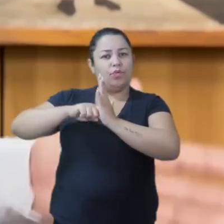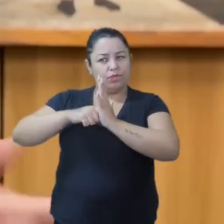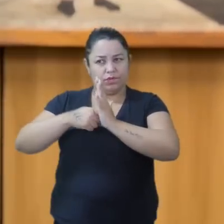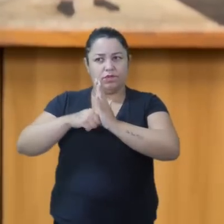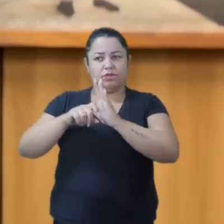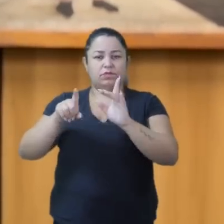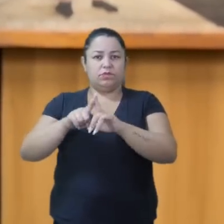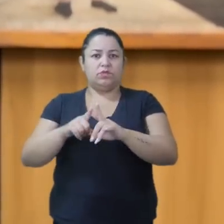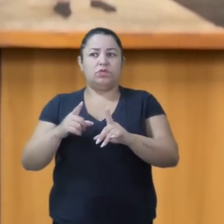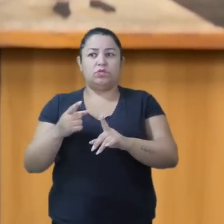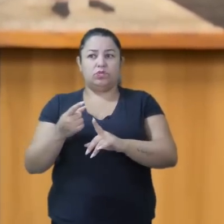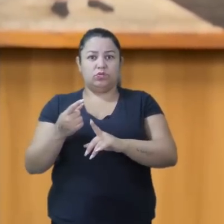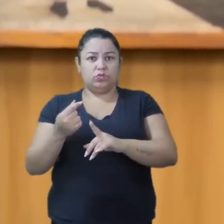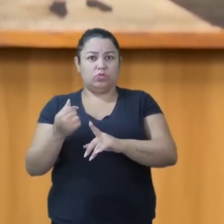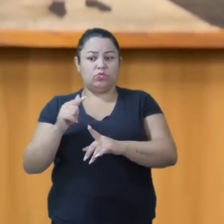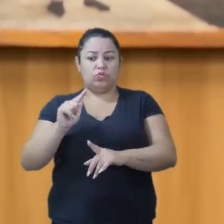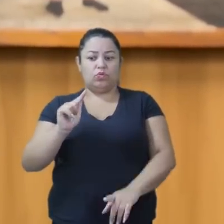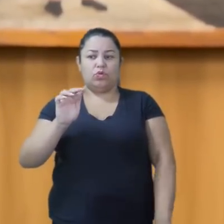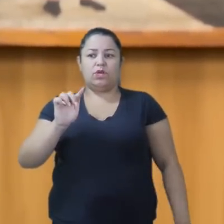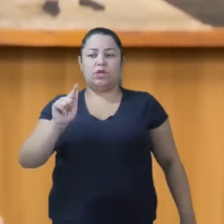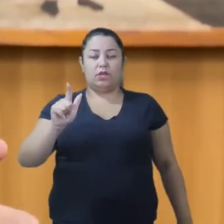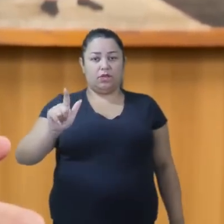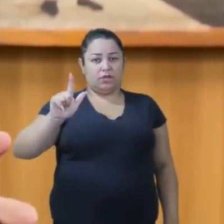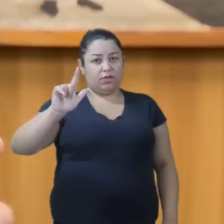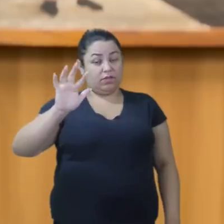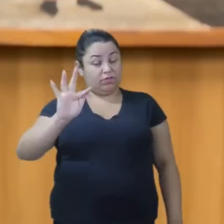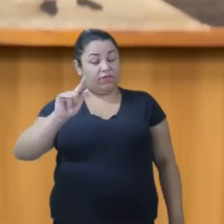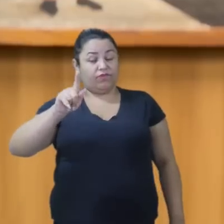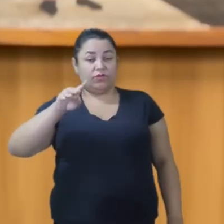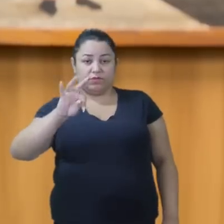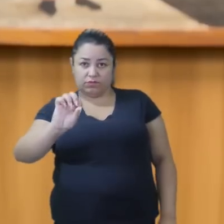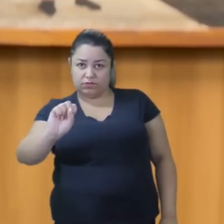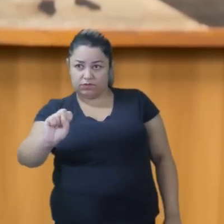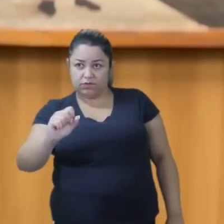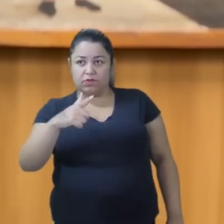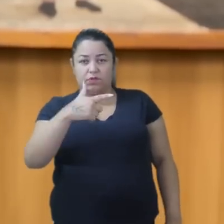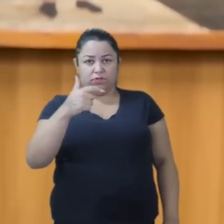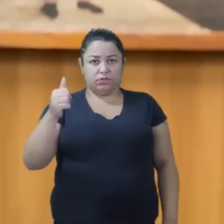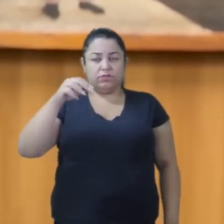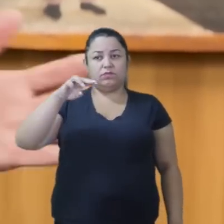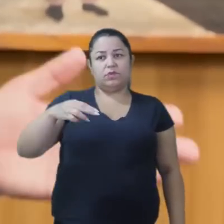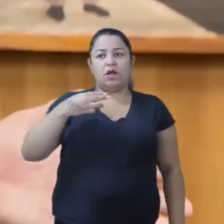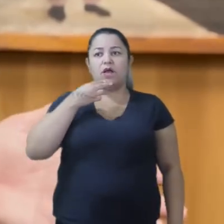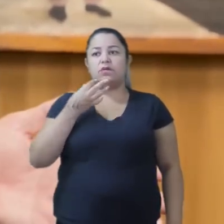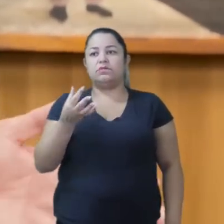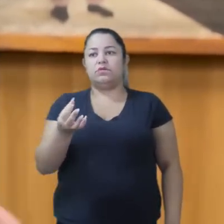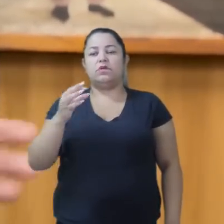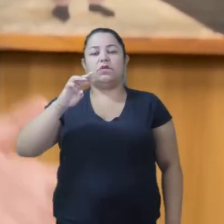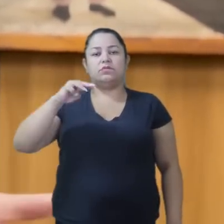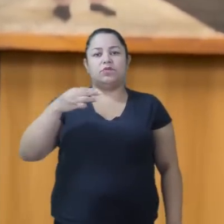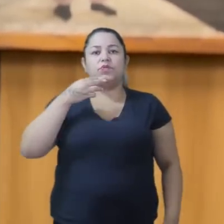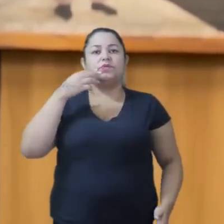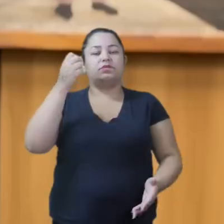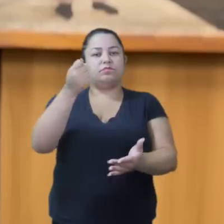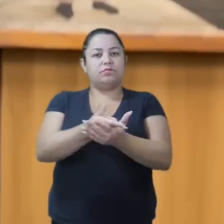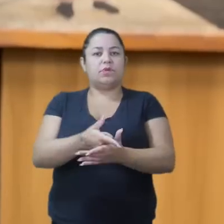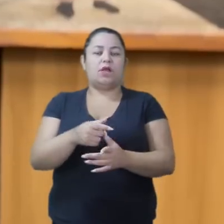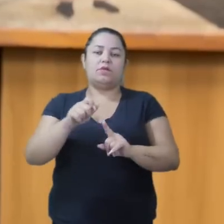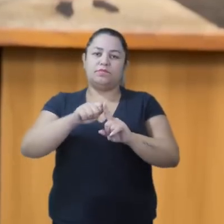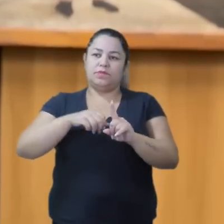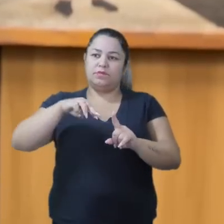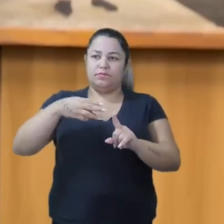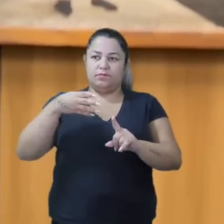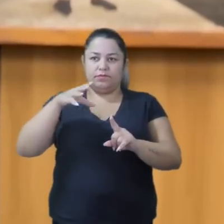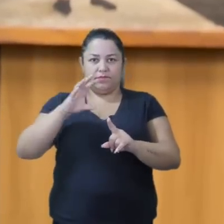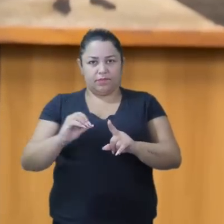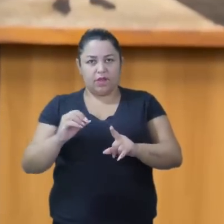do saque aniversário do fundo de garantia, liberamos aí 12 bilhões, 6 bilhões já pago em março, os outros 6 bilhões